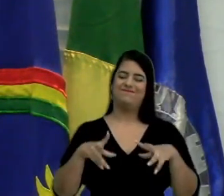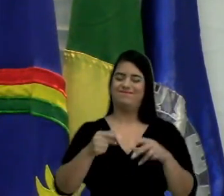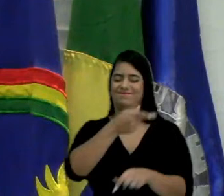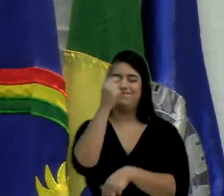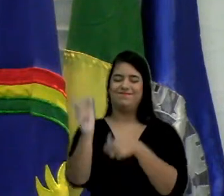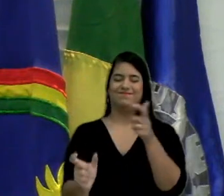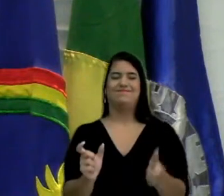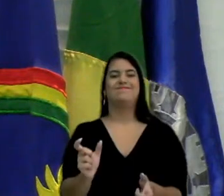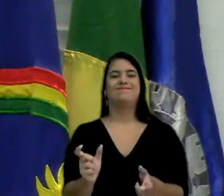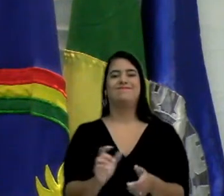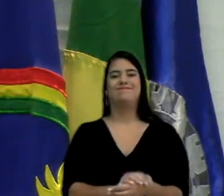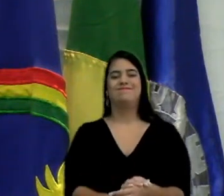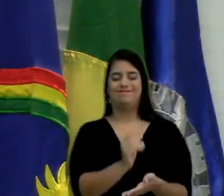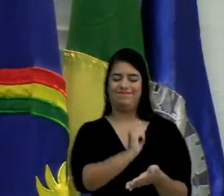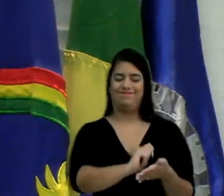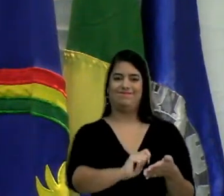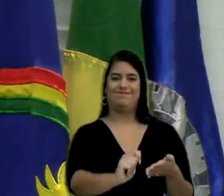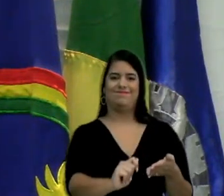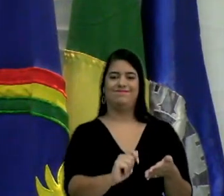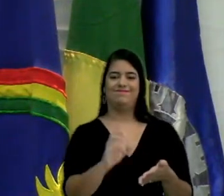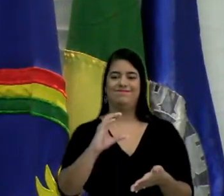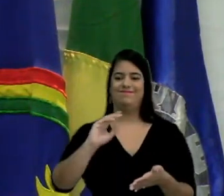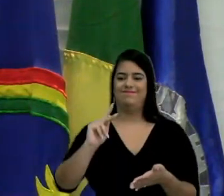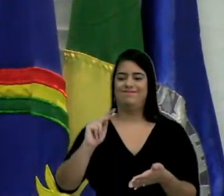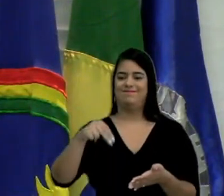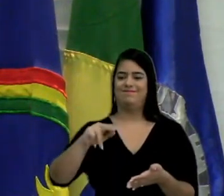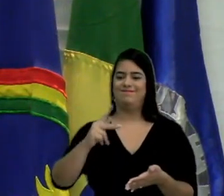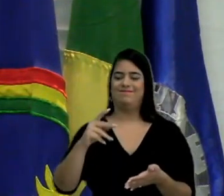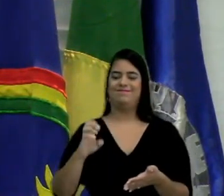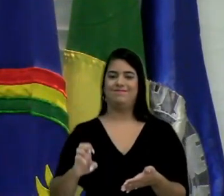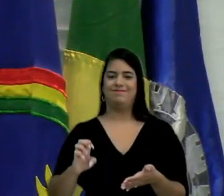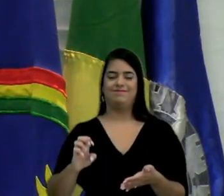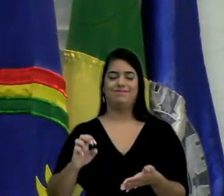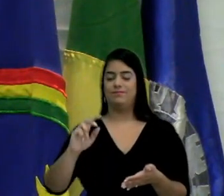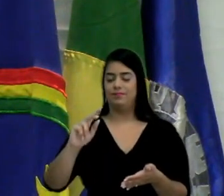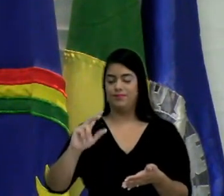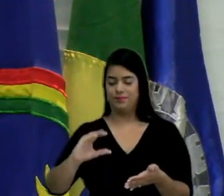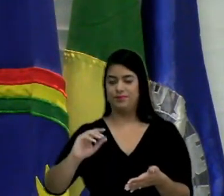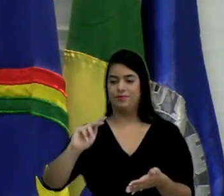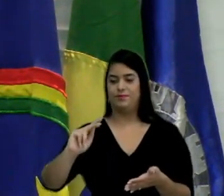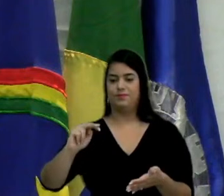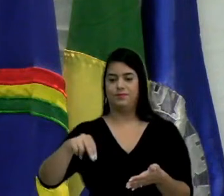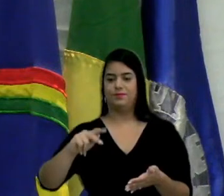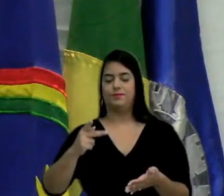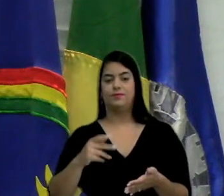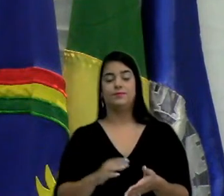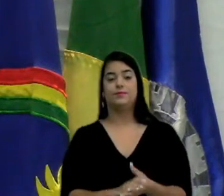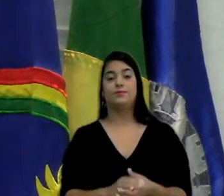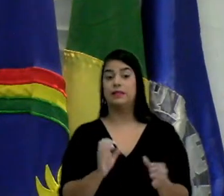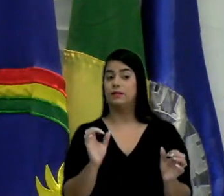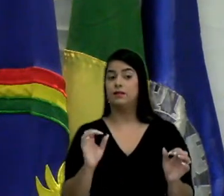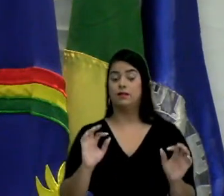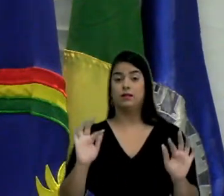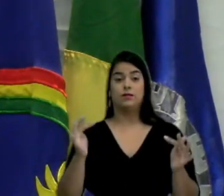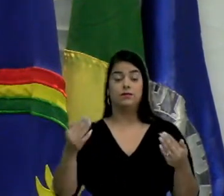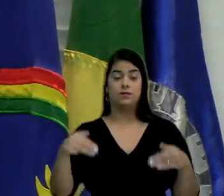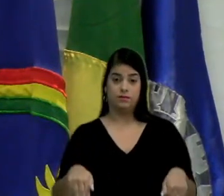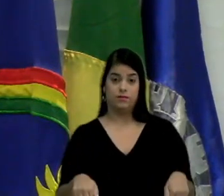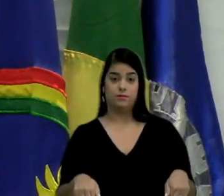mas quero também senhor presidente eh finalizar aqui minha fala pedindo ao nosso secretário de agricultura